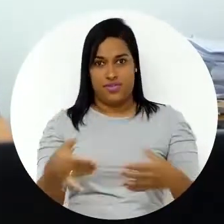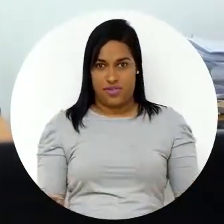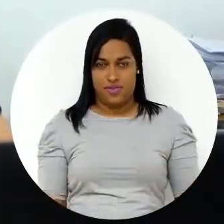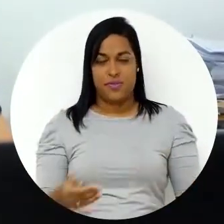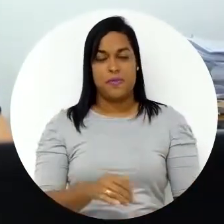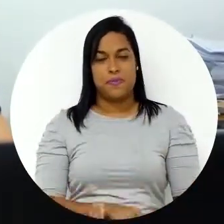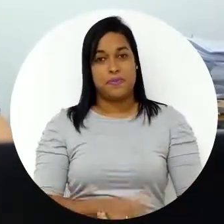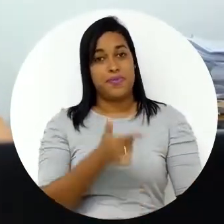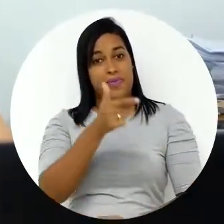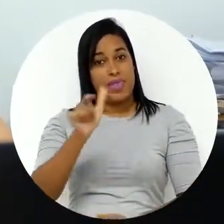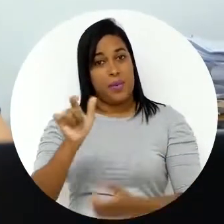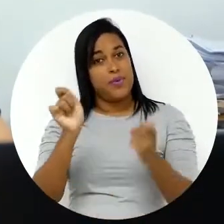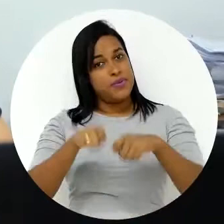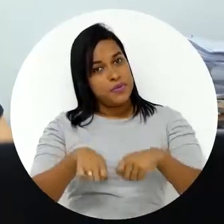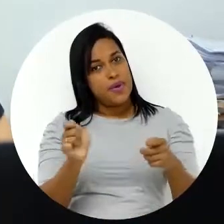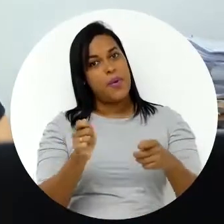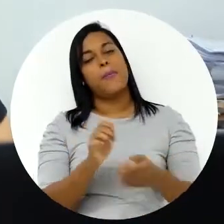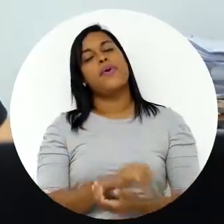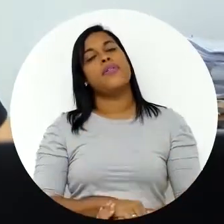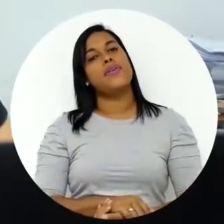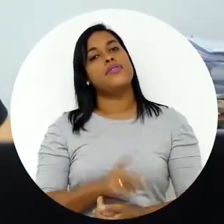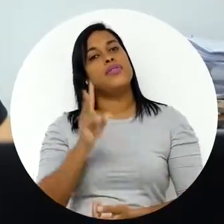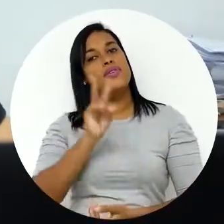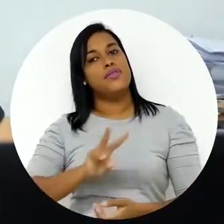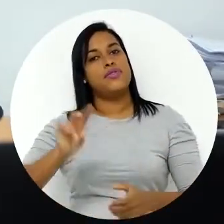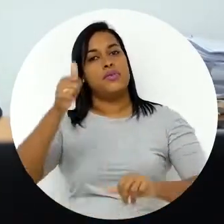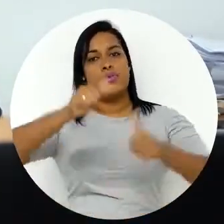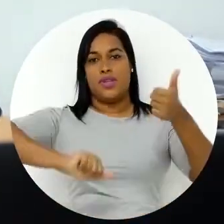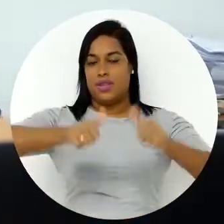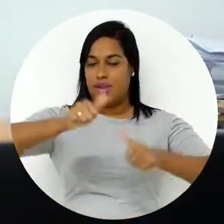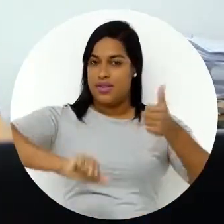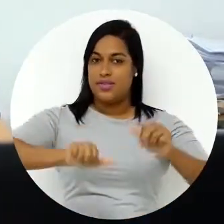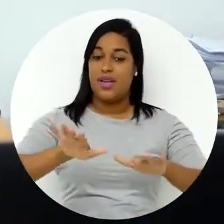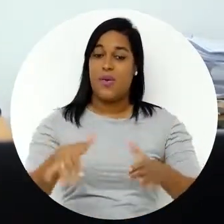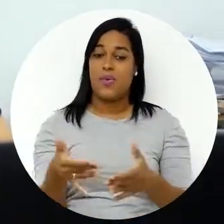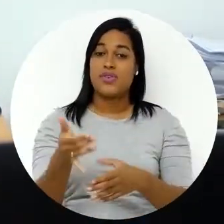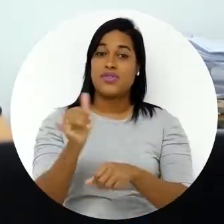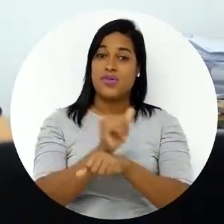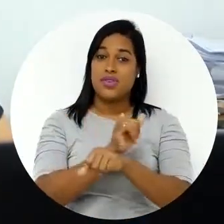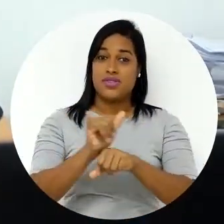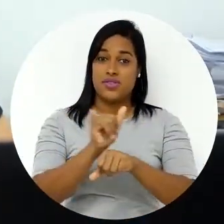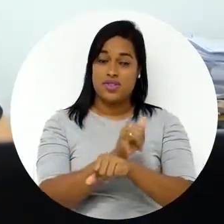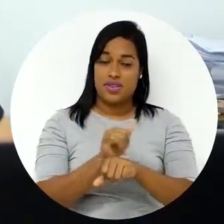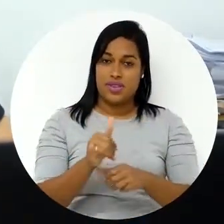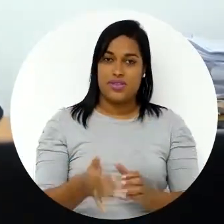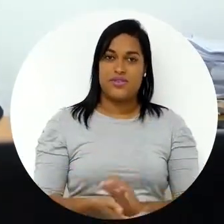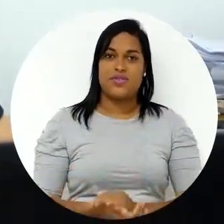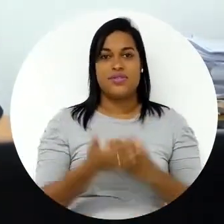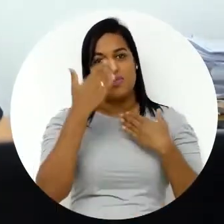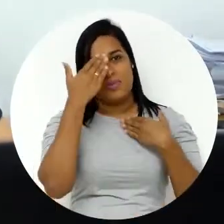essas? Então, próxima competência, a gente vai analisar exatamente que estratégias são essas na escrita.